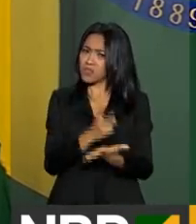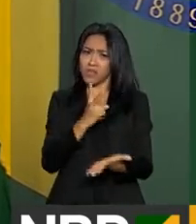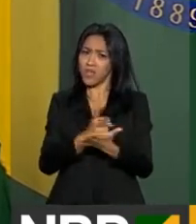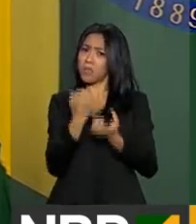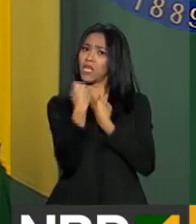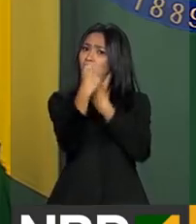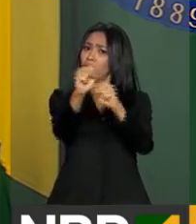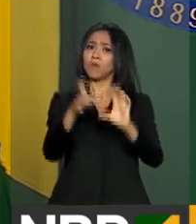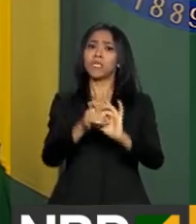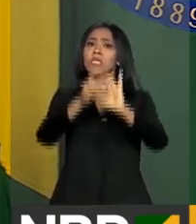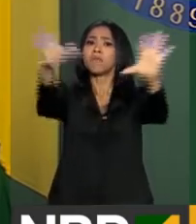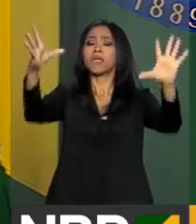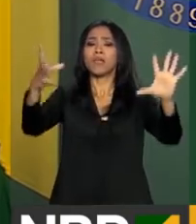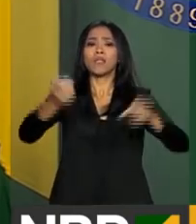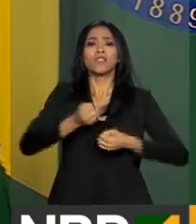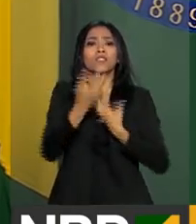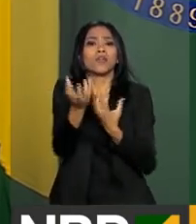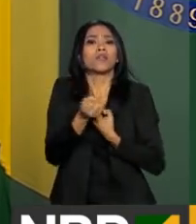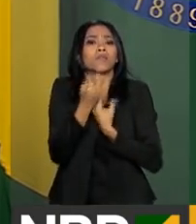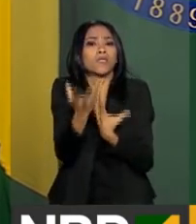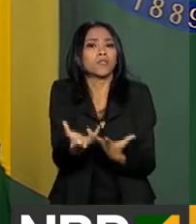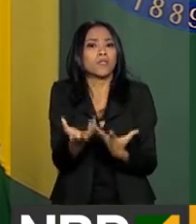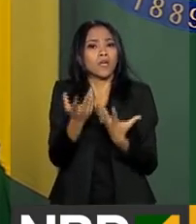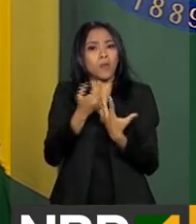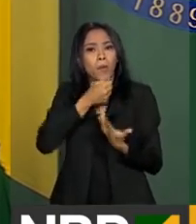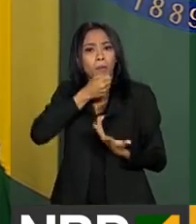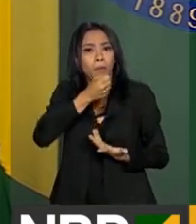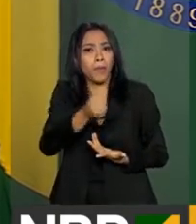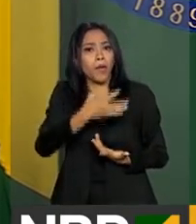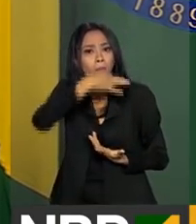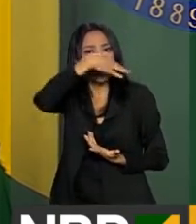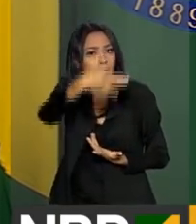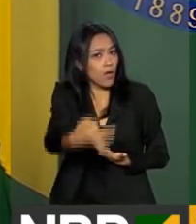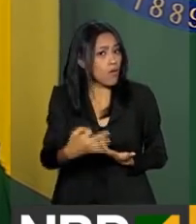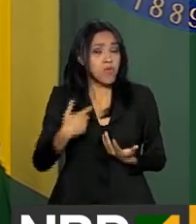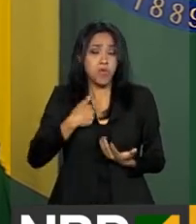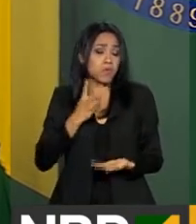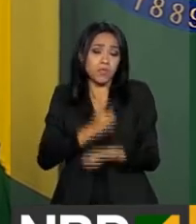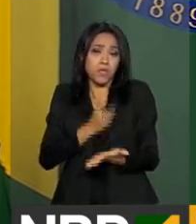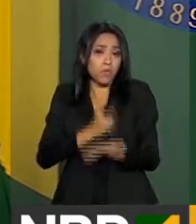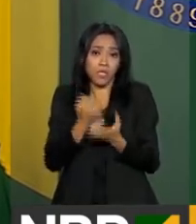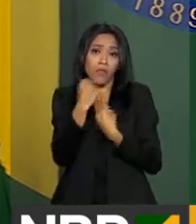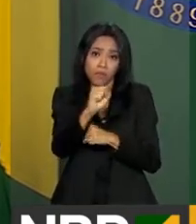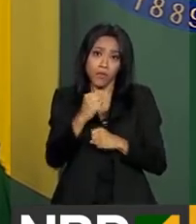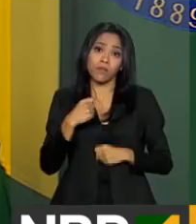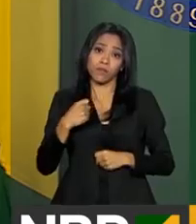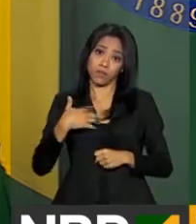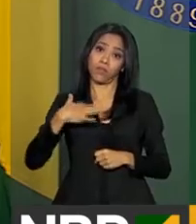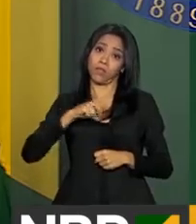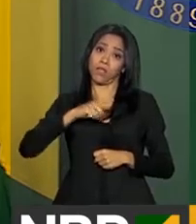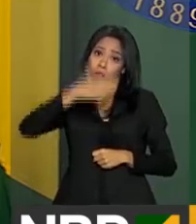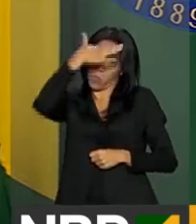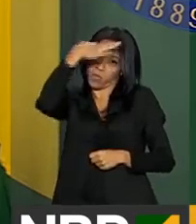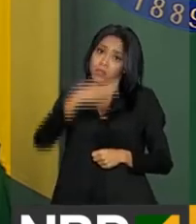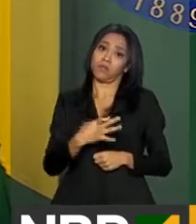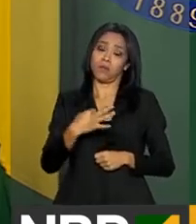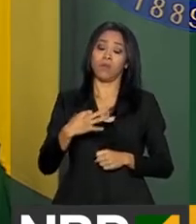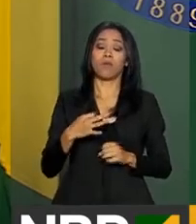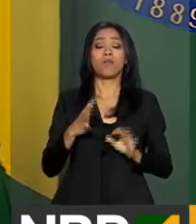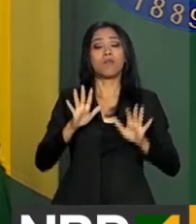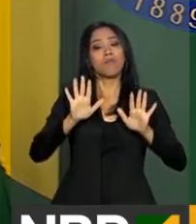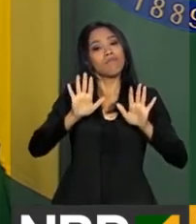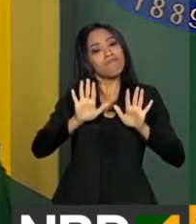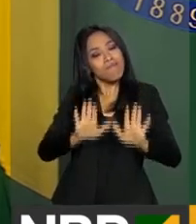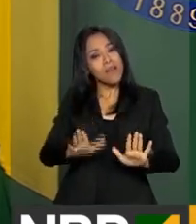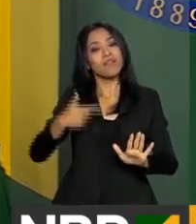tem a compreensão desses fatos mas eu sei meus amigos